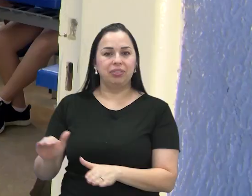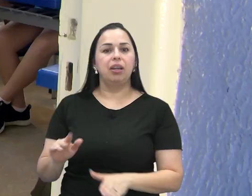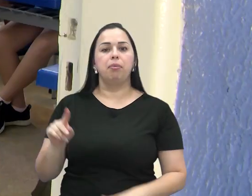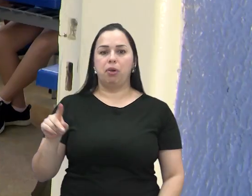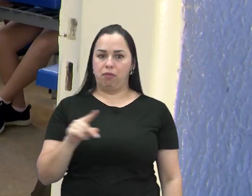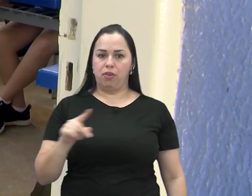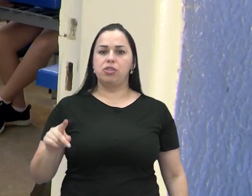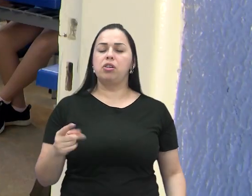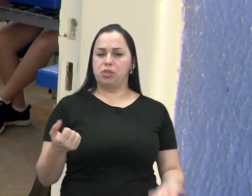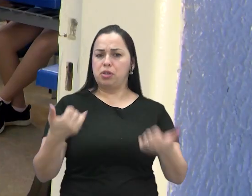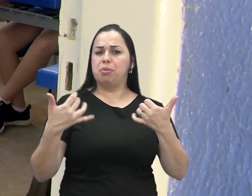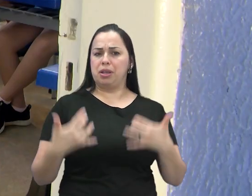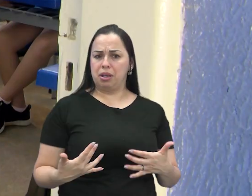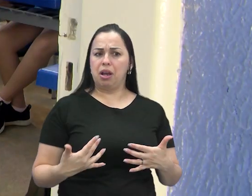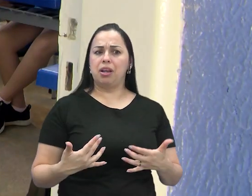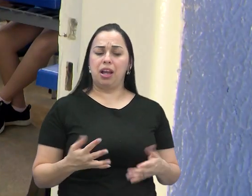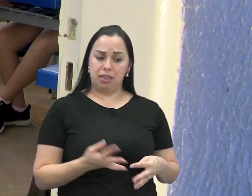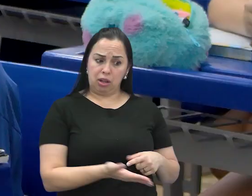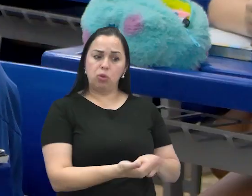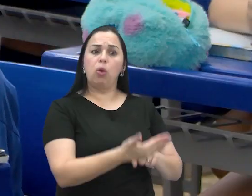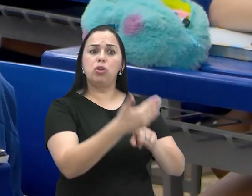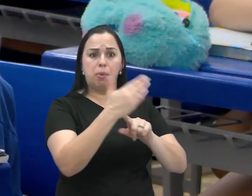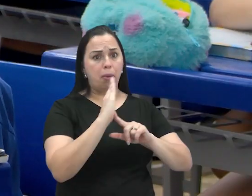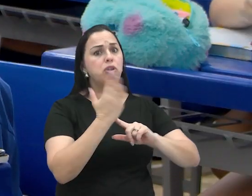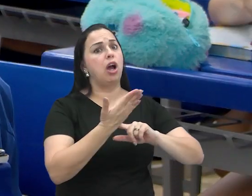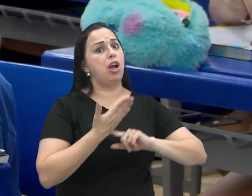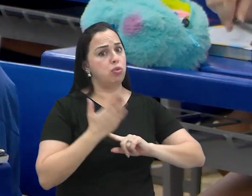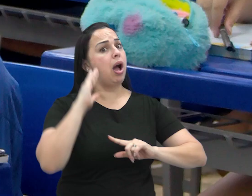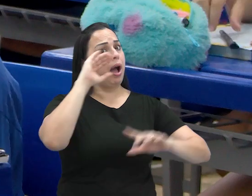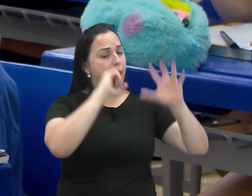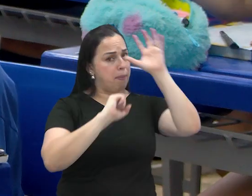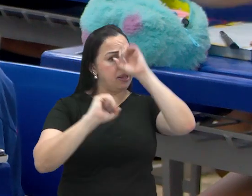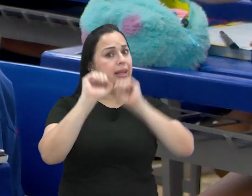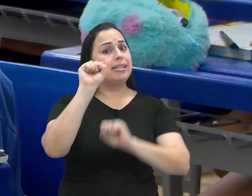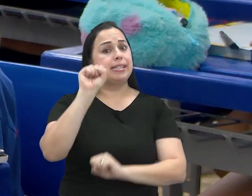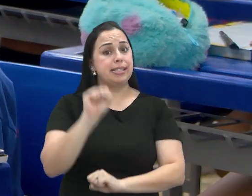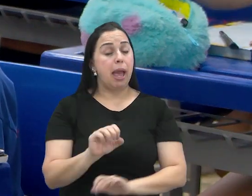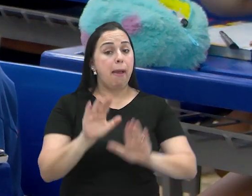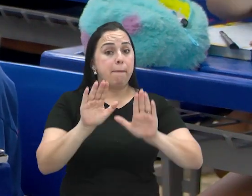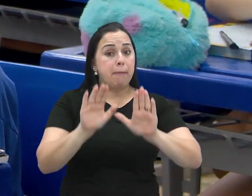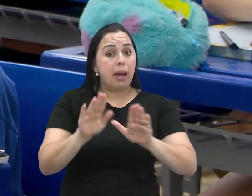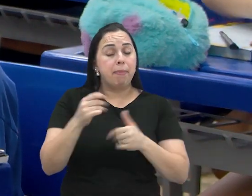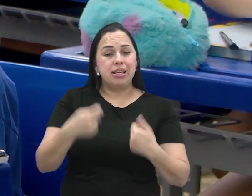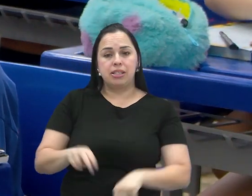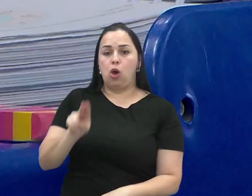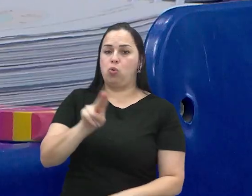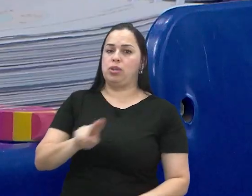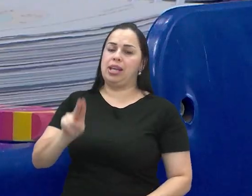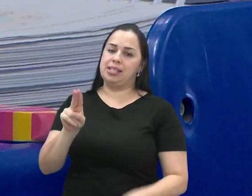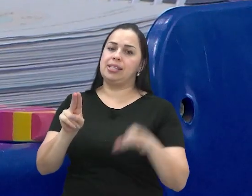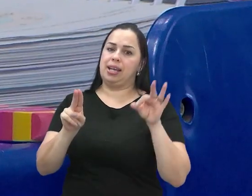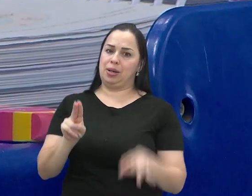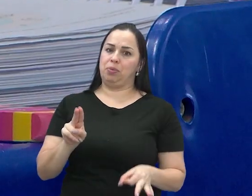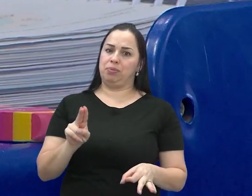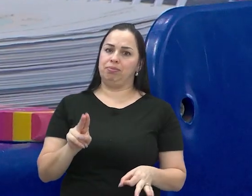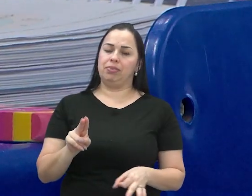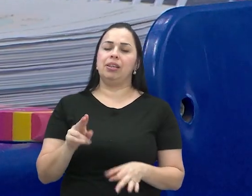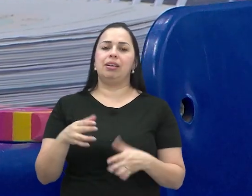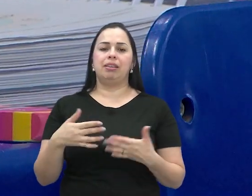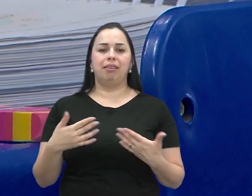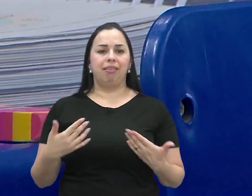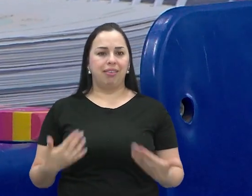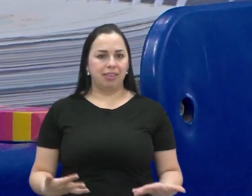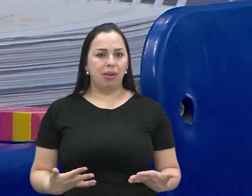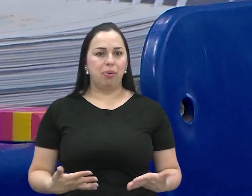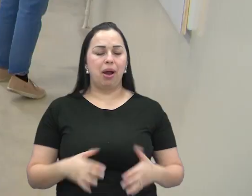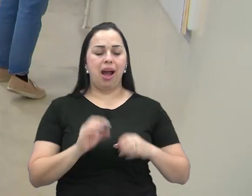não. Educadores reconhecem que a tecnologia pode ser uma aliada no processo de aprendizagem, desde que utilizada da